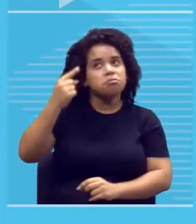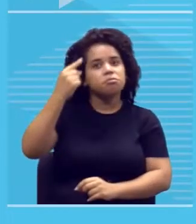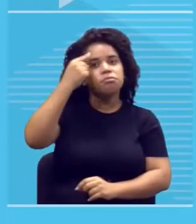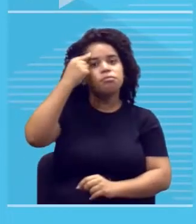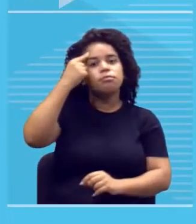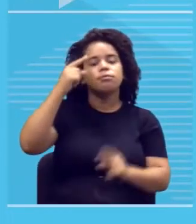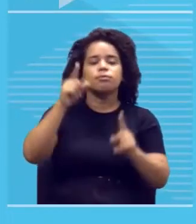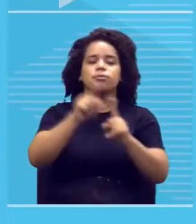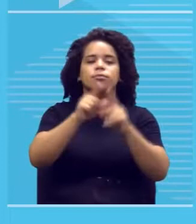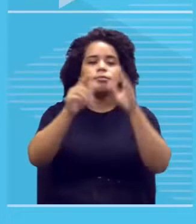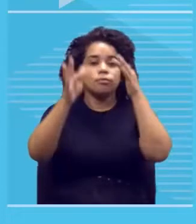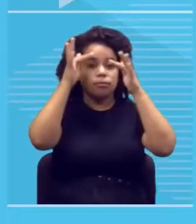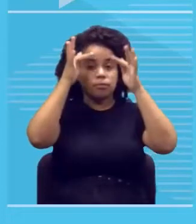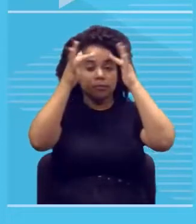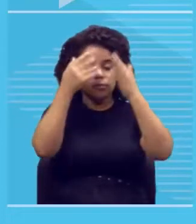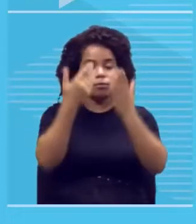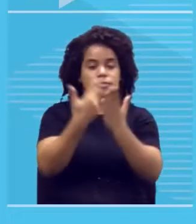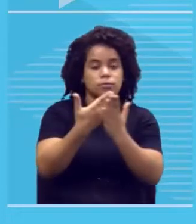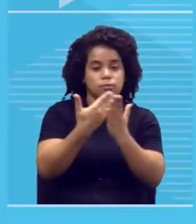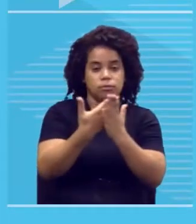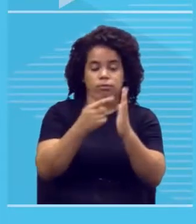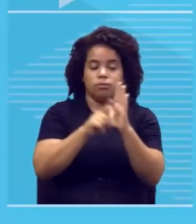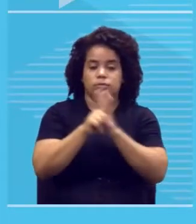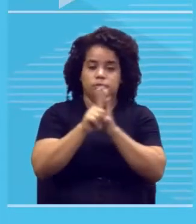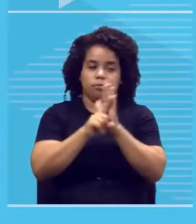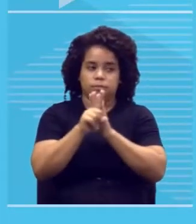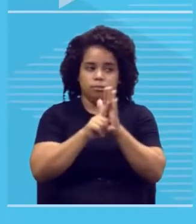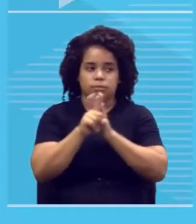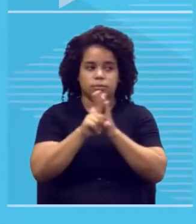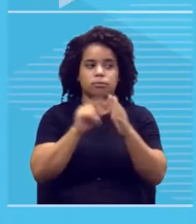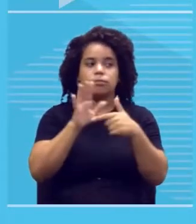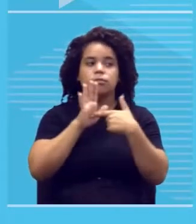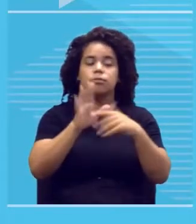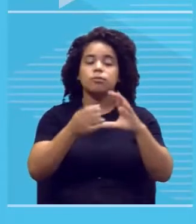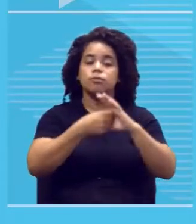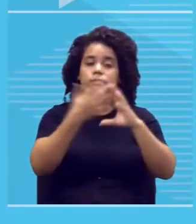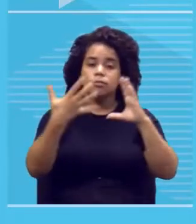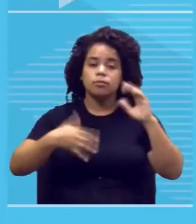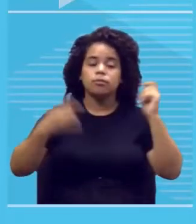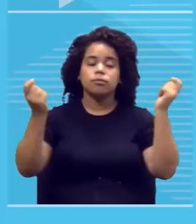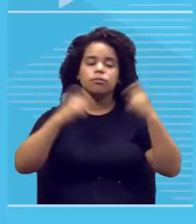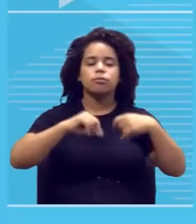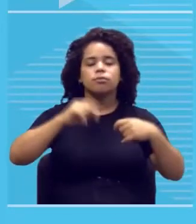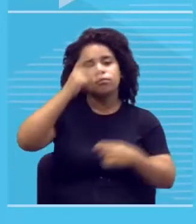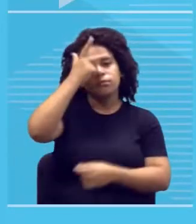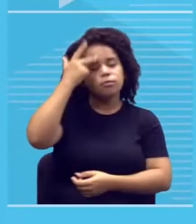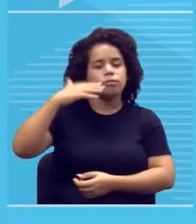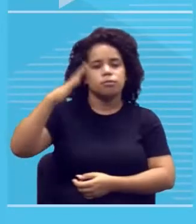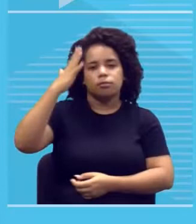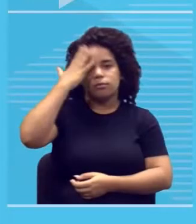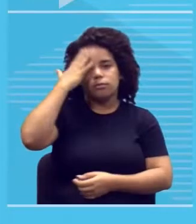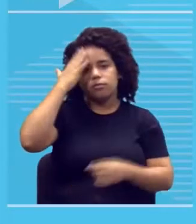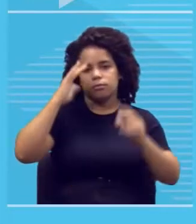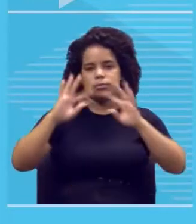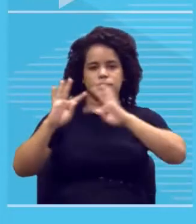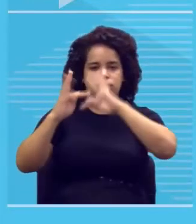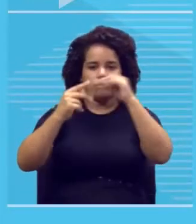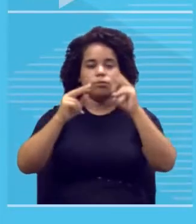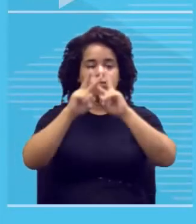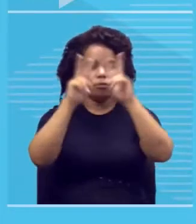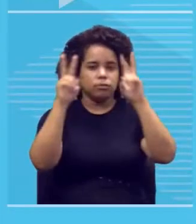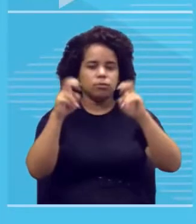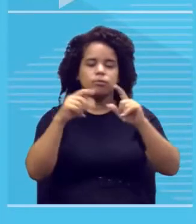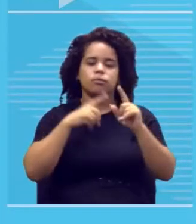então ele traz essas características para fazer com que as pessoas entendam que todo assunto tem dois